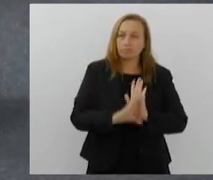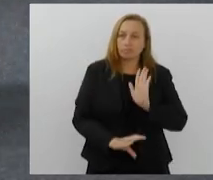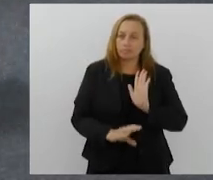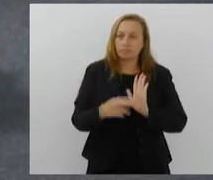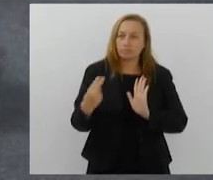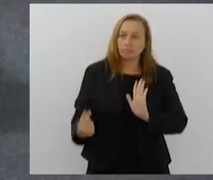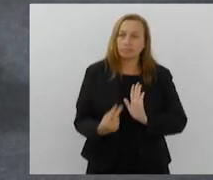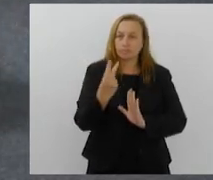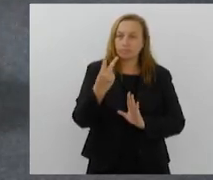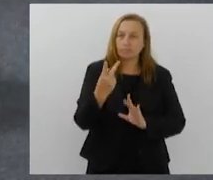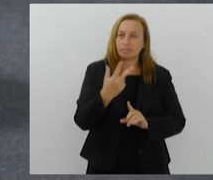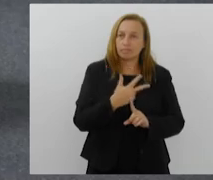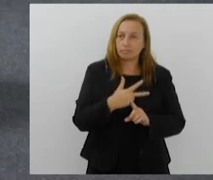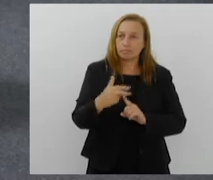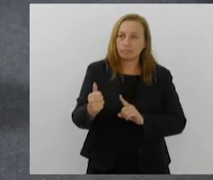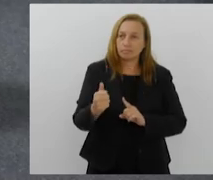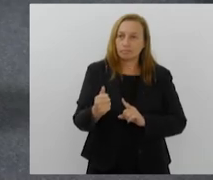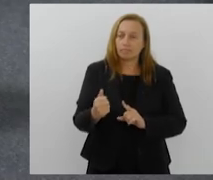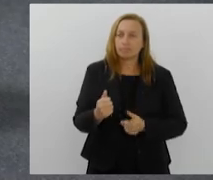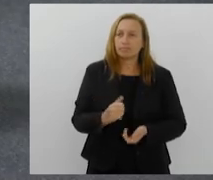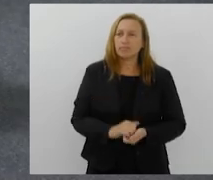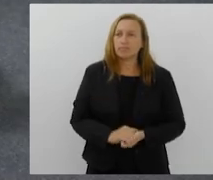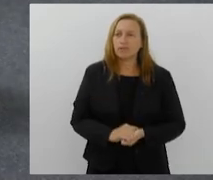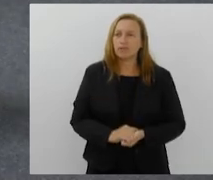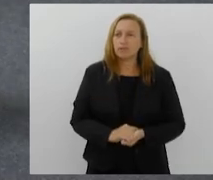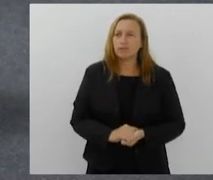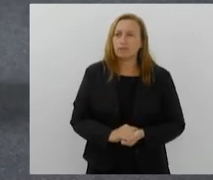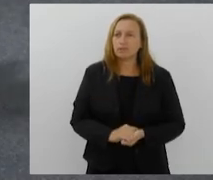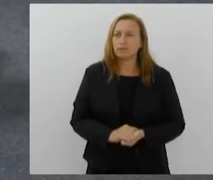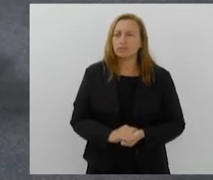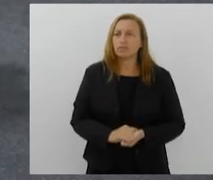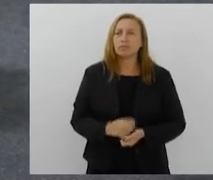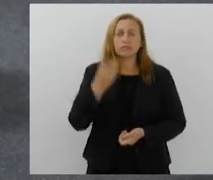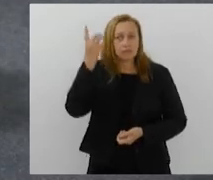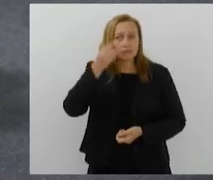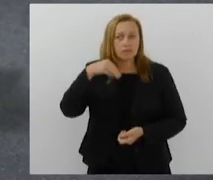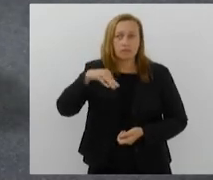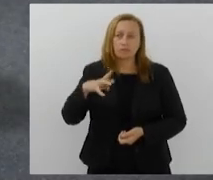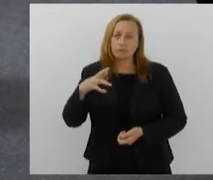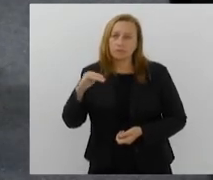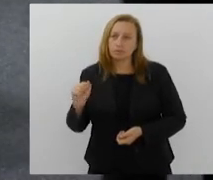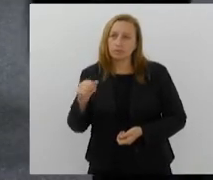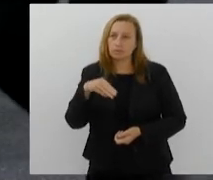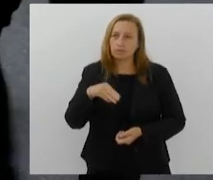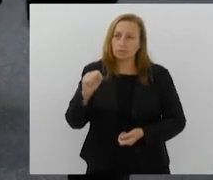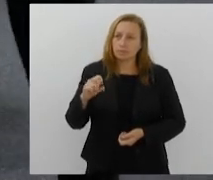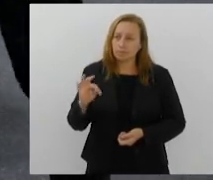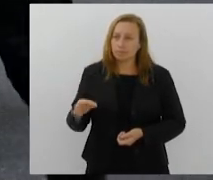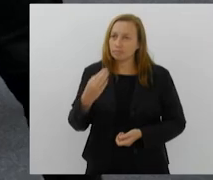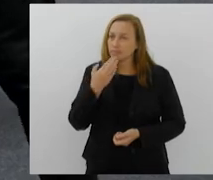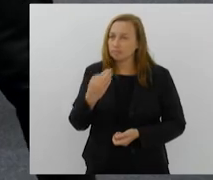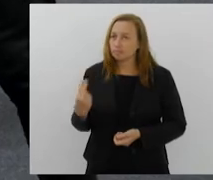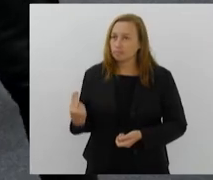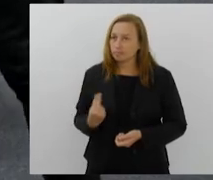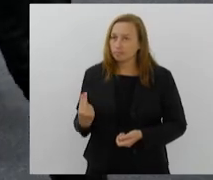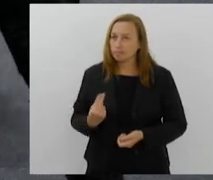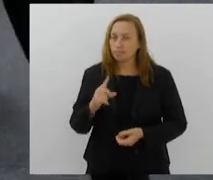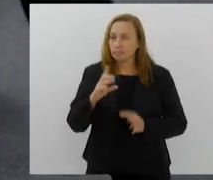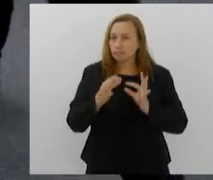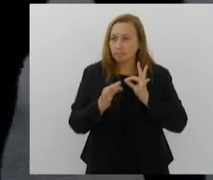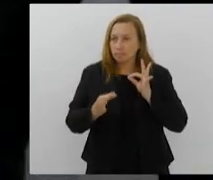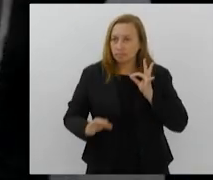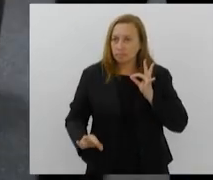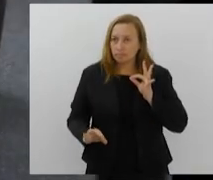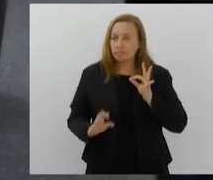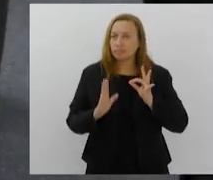vitória inegável daquela comunidade, capitaneada pela querida deputada Marina, do MST. Gostaria de pedir coautoria. E, para não me estender,